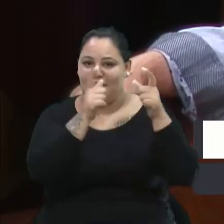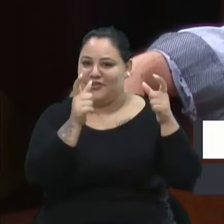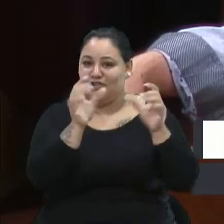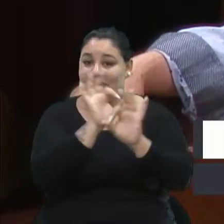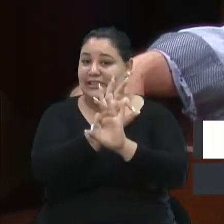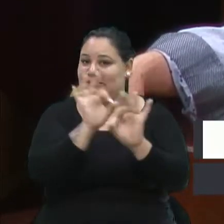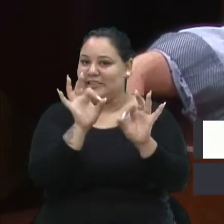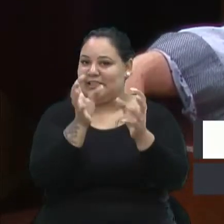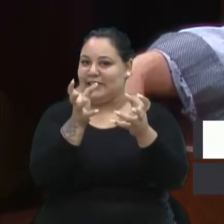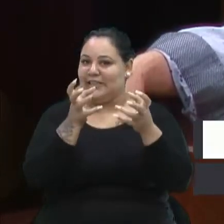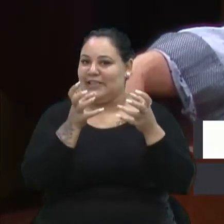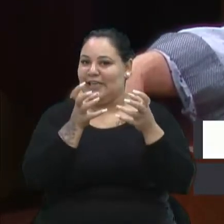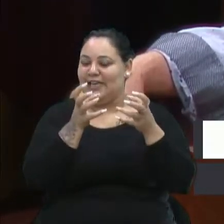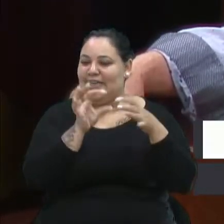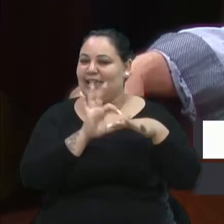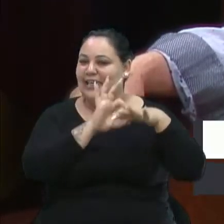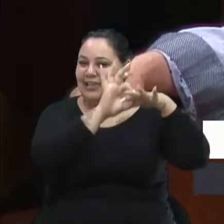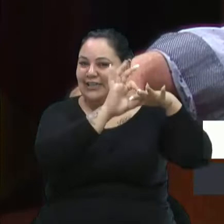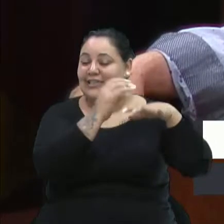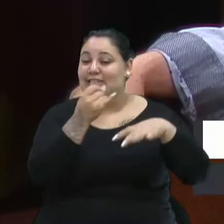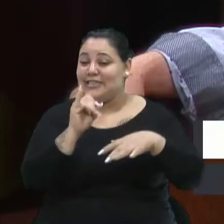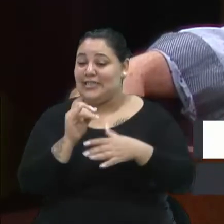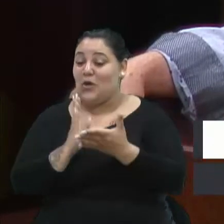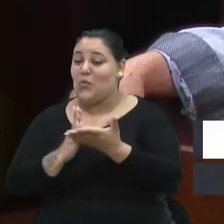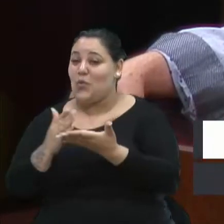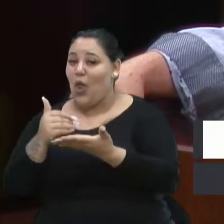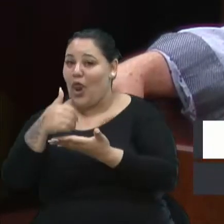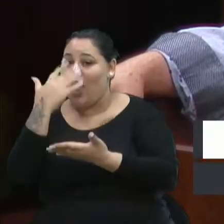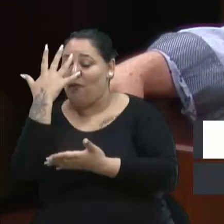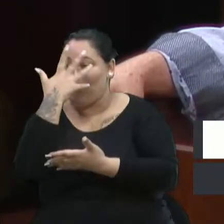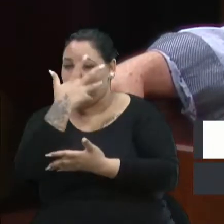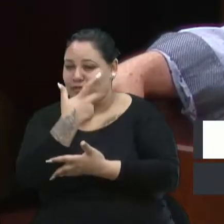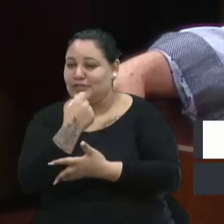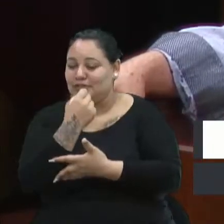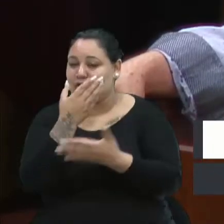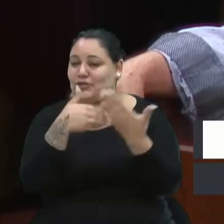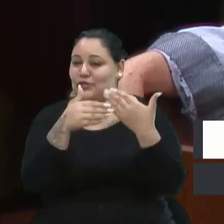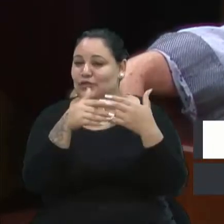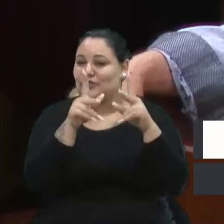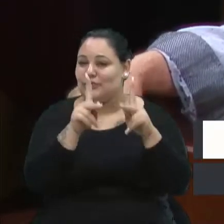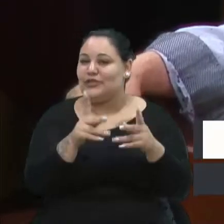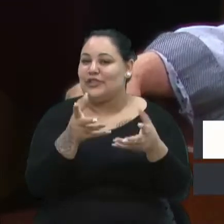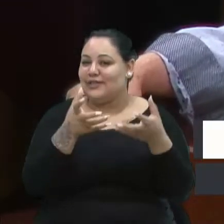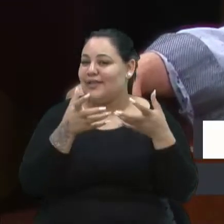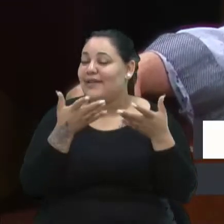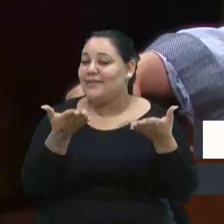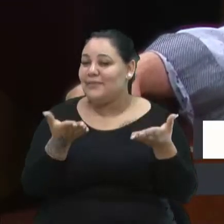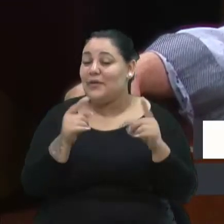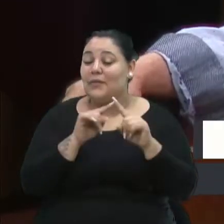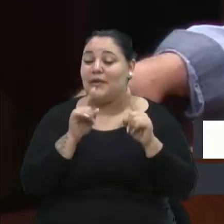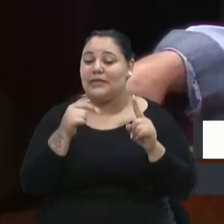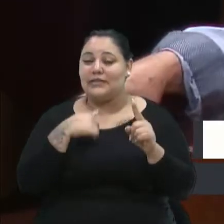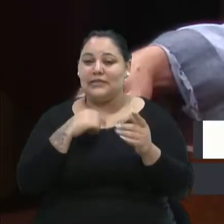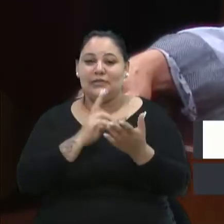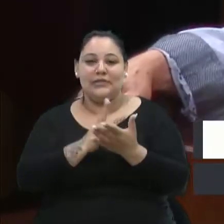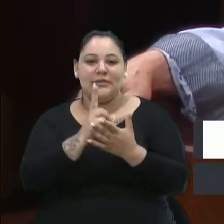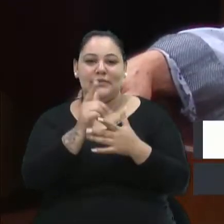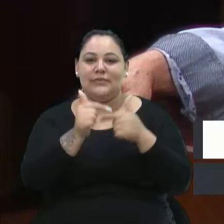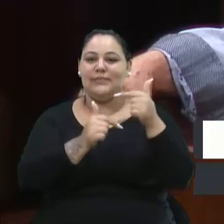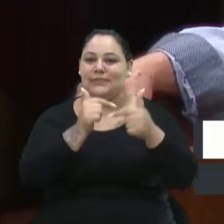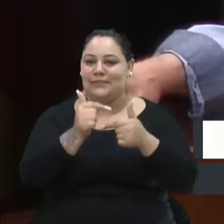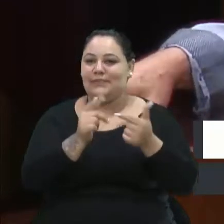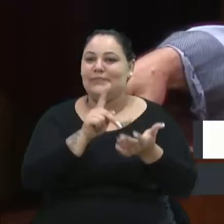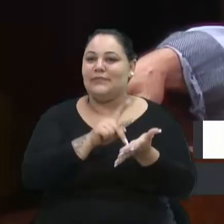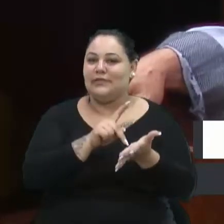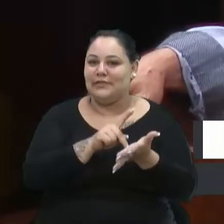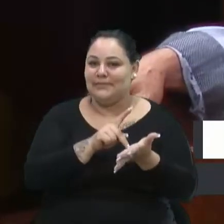Quando o bolo é bonito, todo mundo quer ser líder. Todo mundo, mas eu sempre trabalho com a verdade. Naquele momento, a